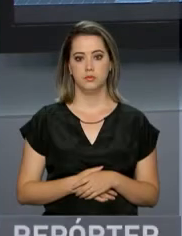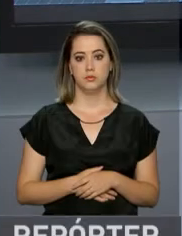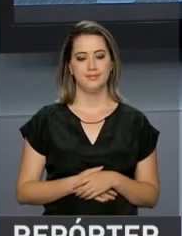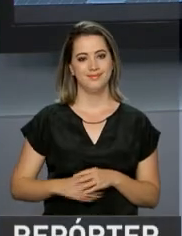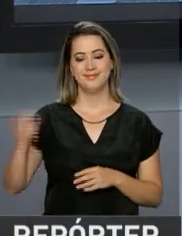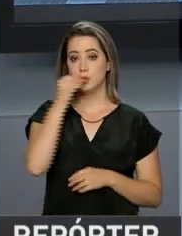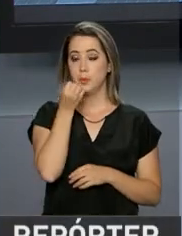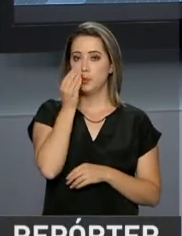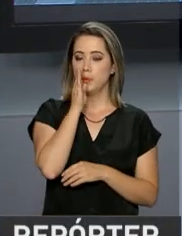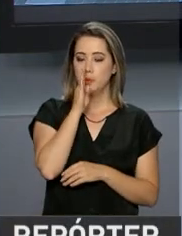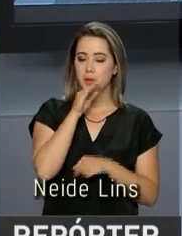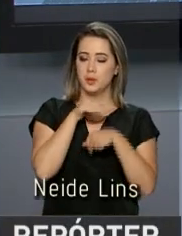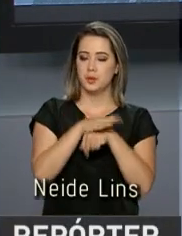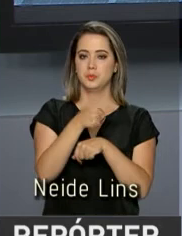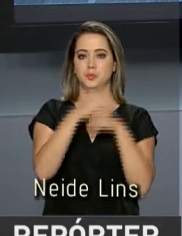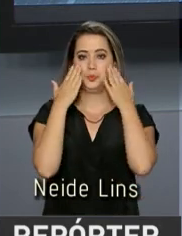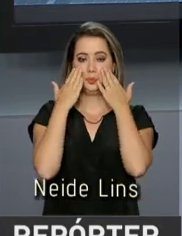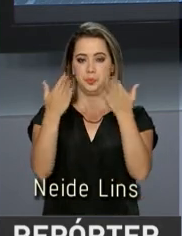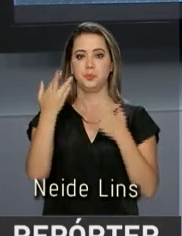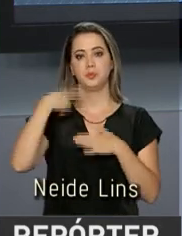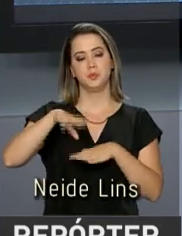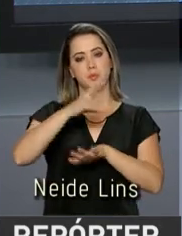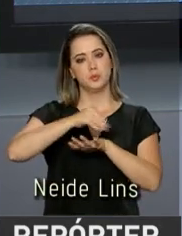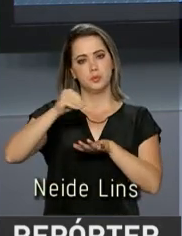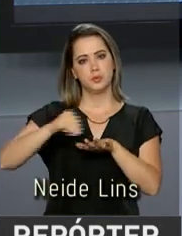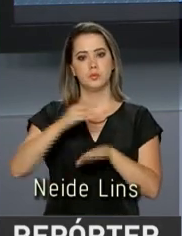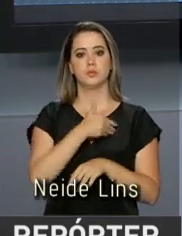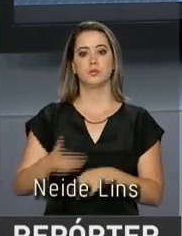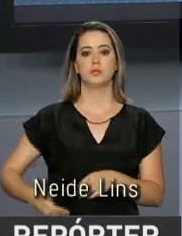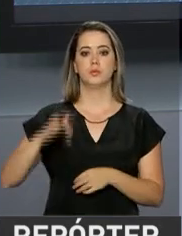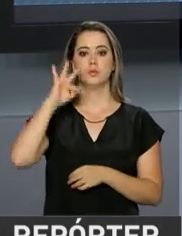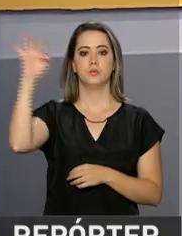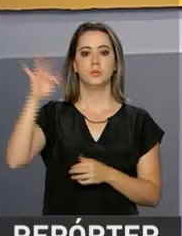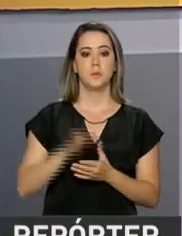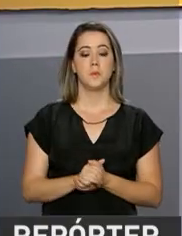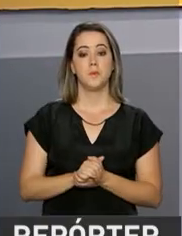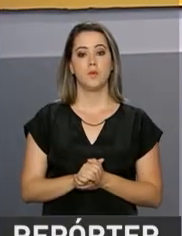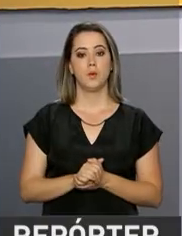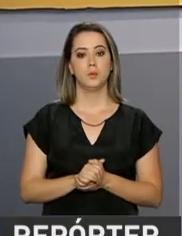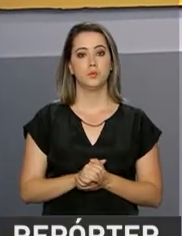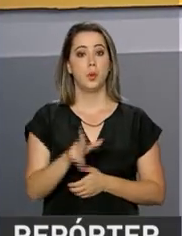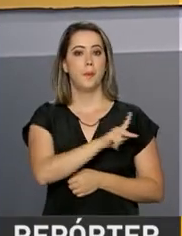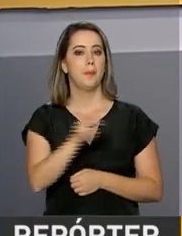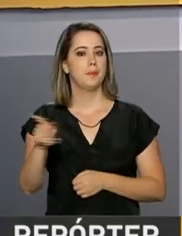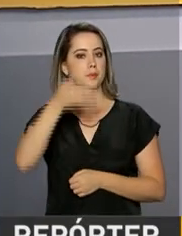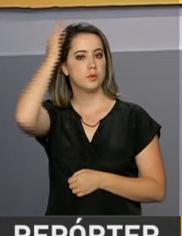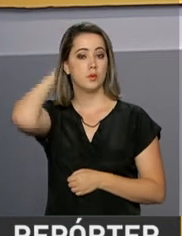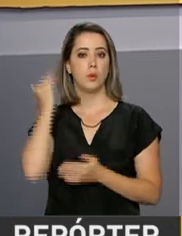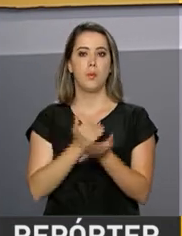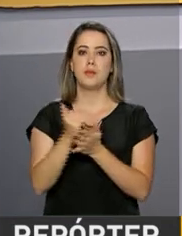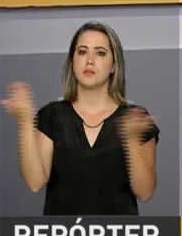Olá, boa noite. No ar, mais uma edição do Repórter NBR com as notícias do governo federal. O presidente Michel Temer